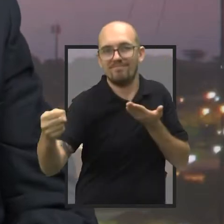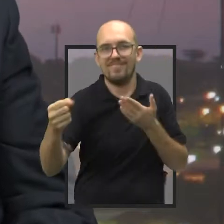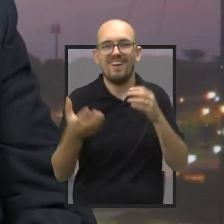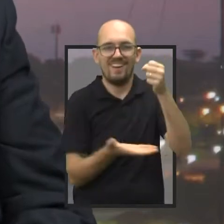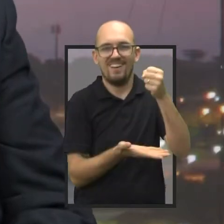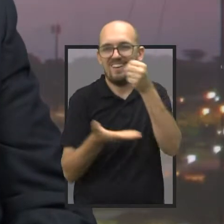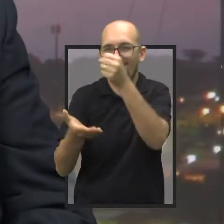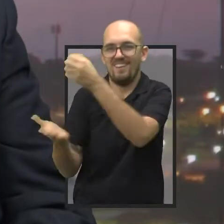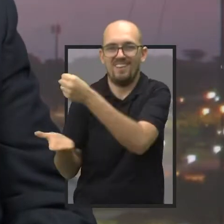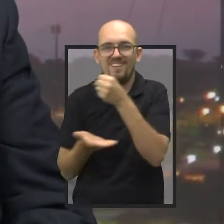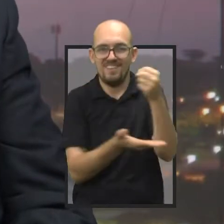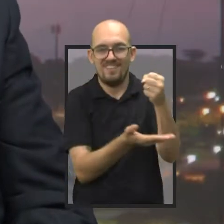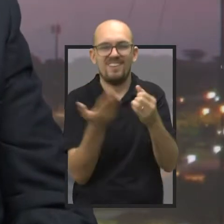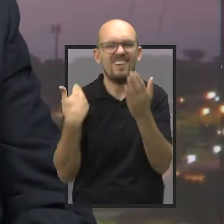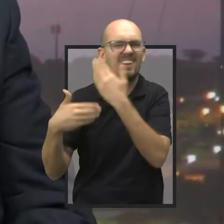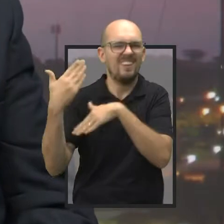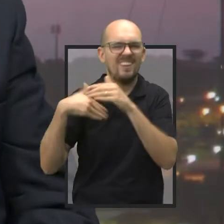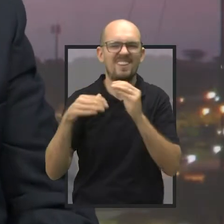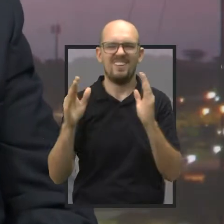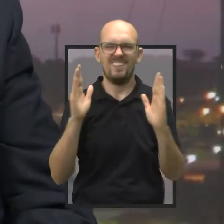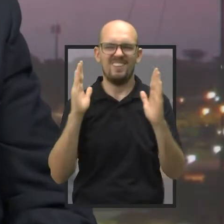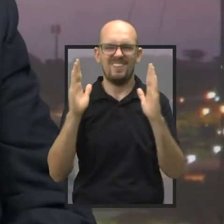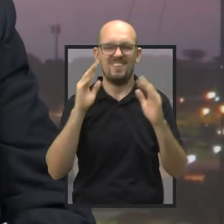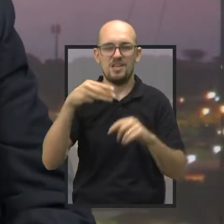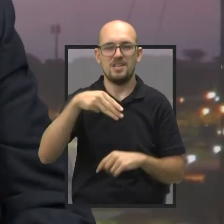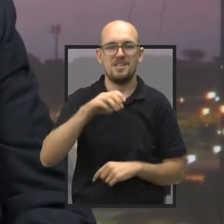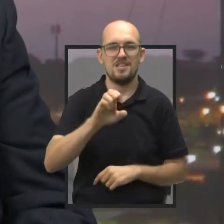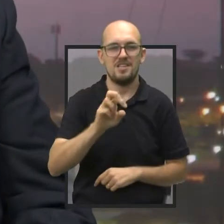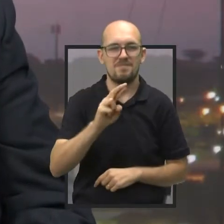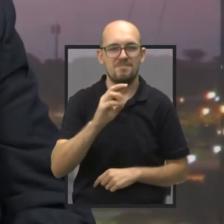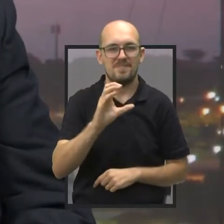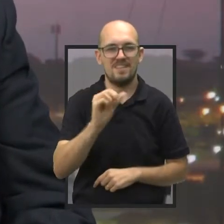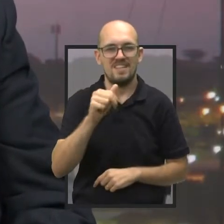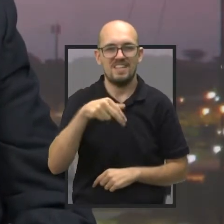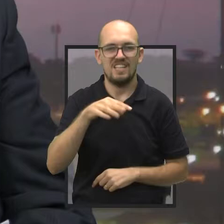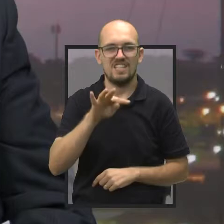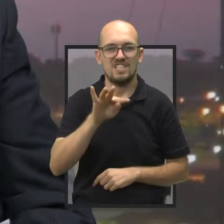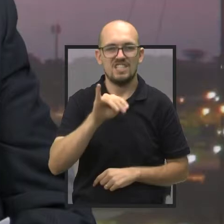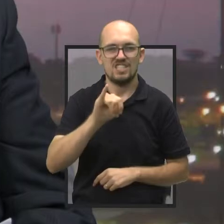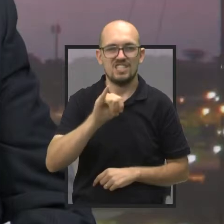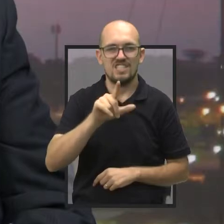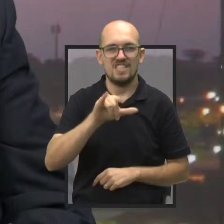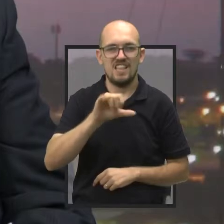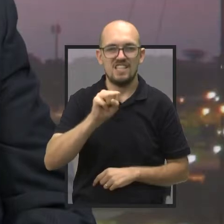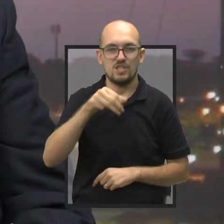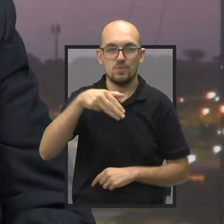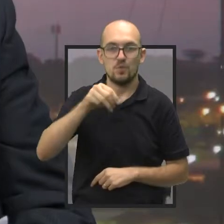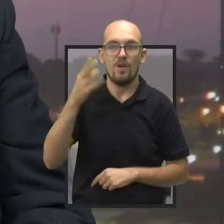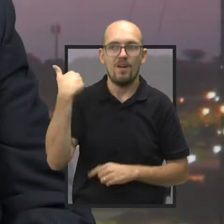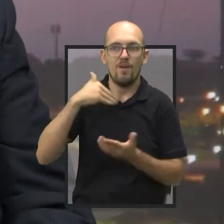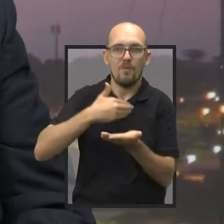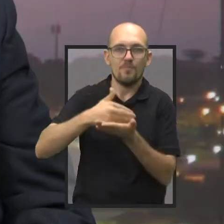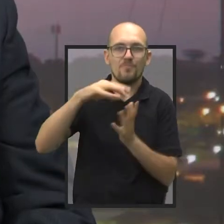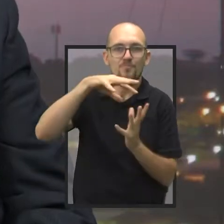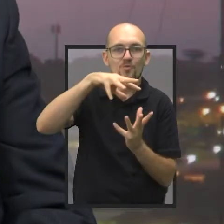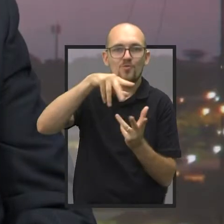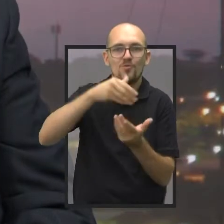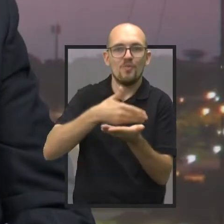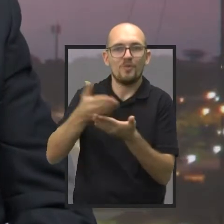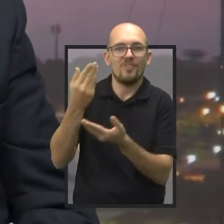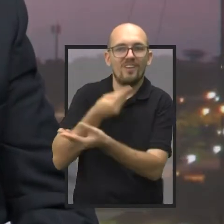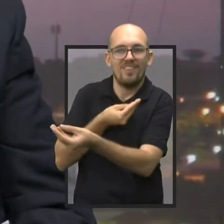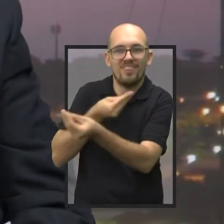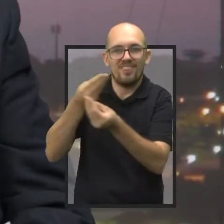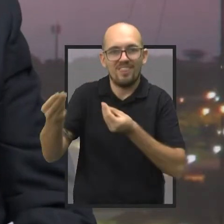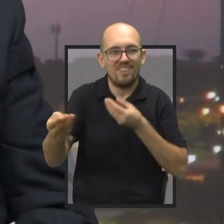foi chamado de mercantilismo, que foi o início das atividades comerciais para a humanidade, para o mundo, naquela